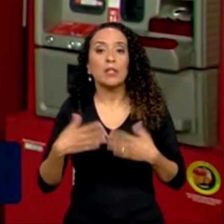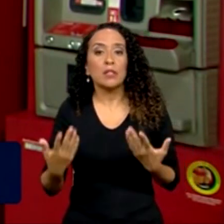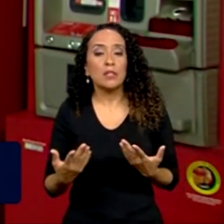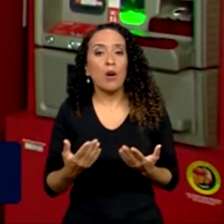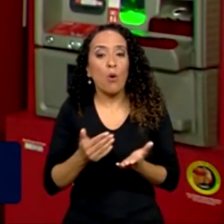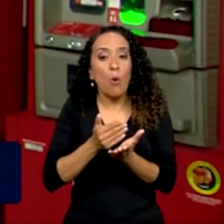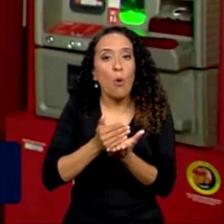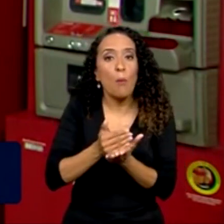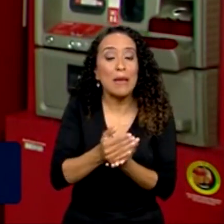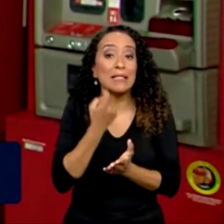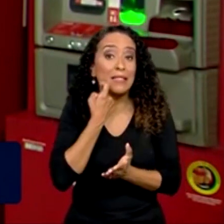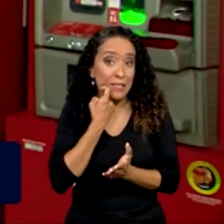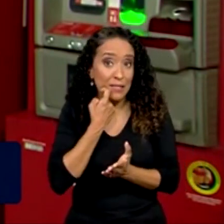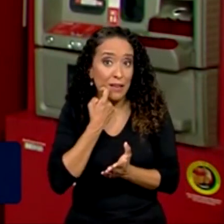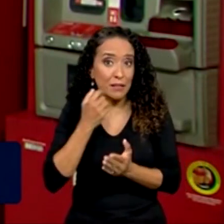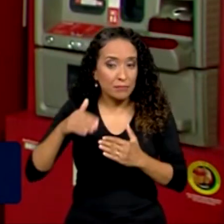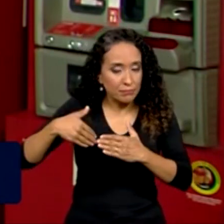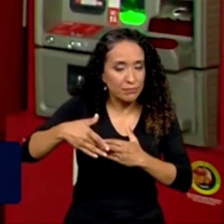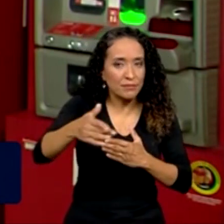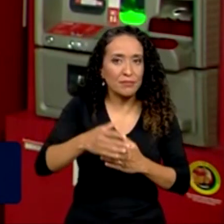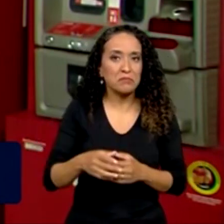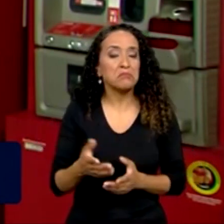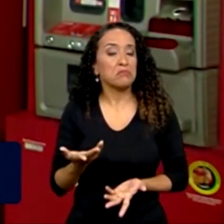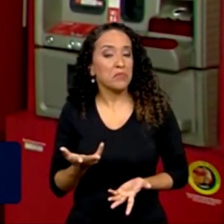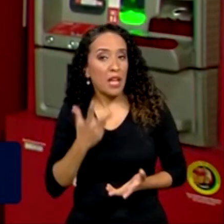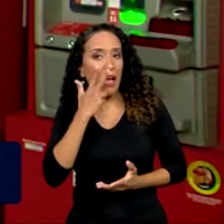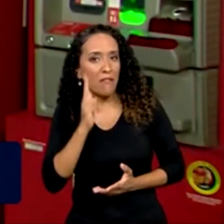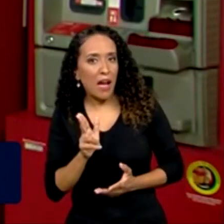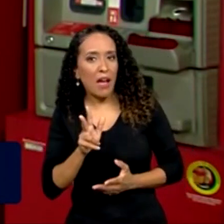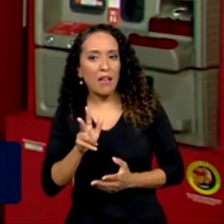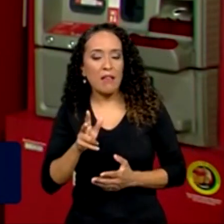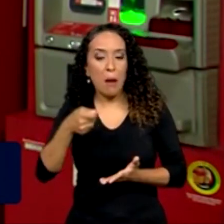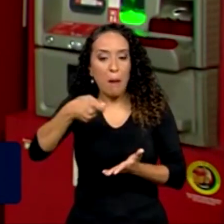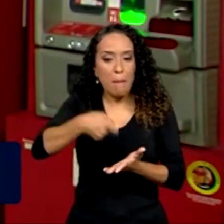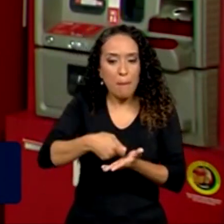entra em vigor a partir de sexta-feira e promete agitar ali a competição dos boletos com o Pix.